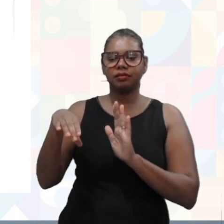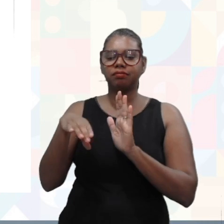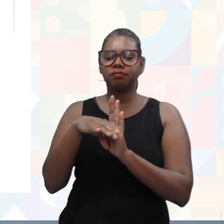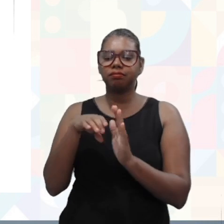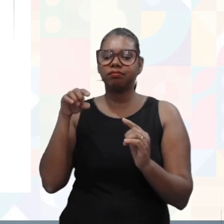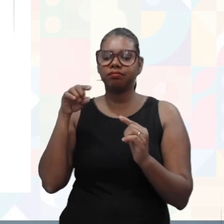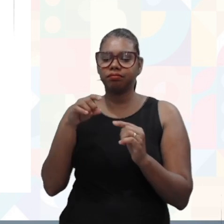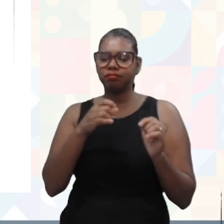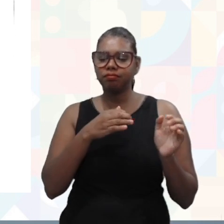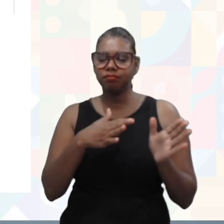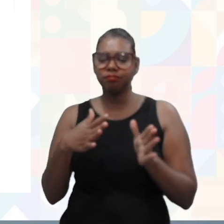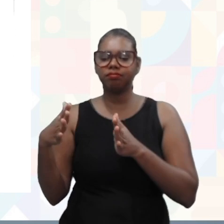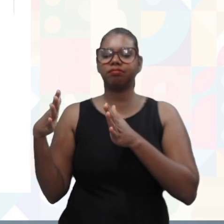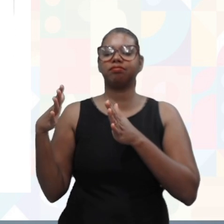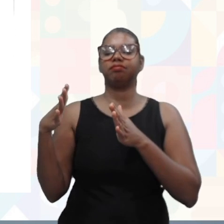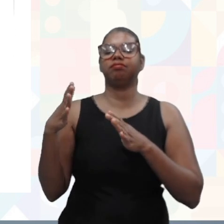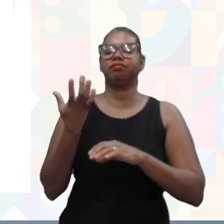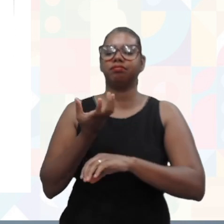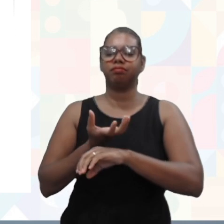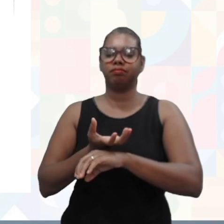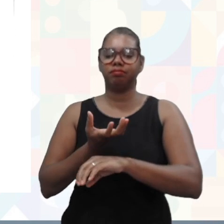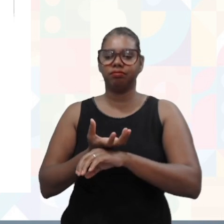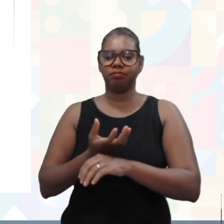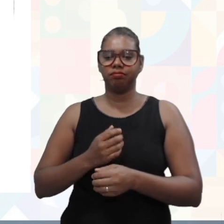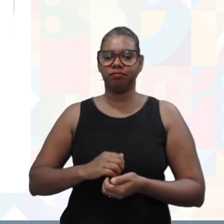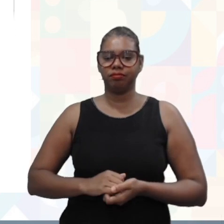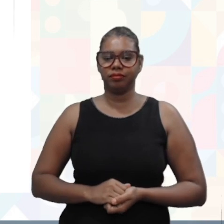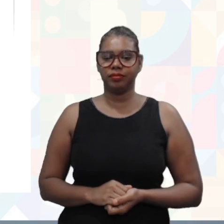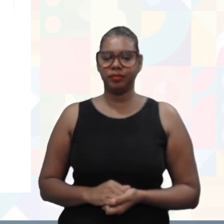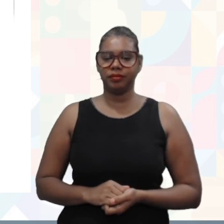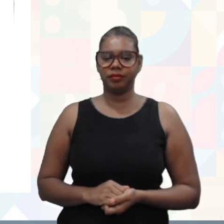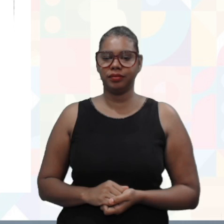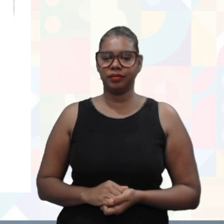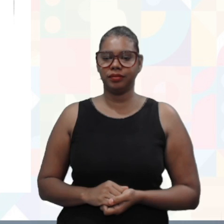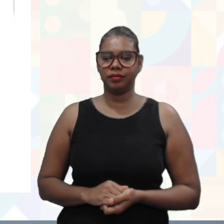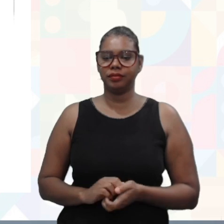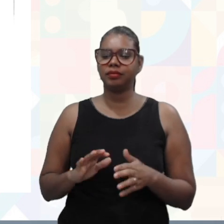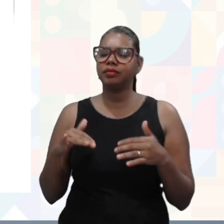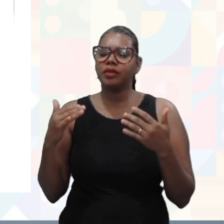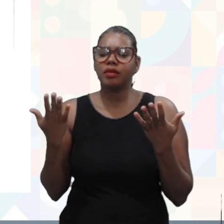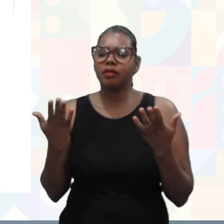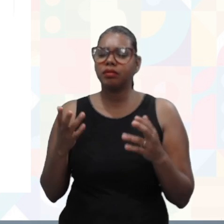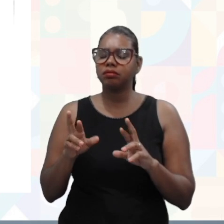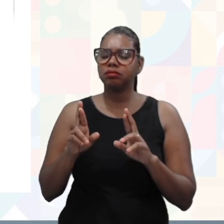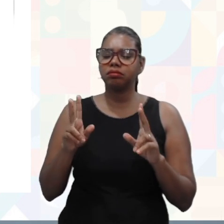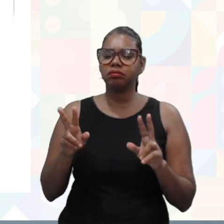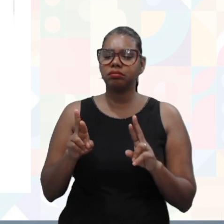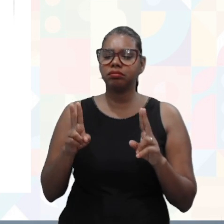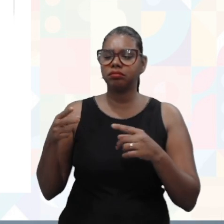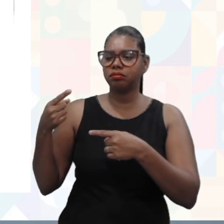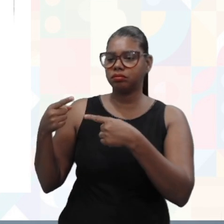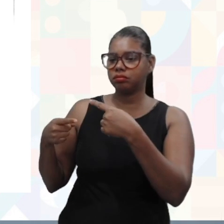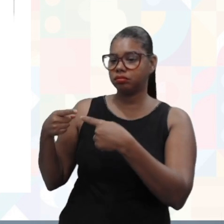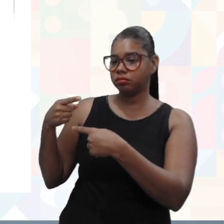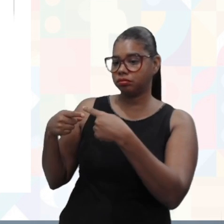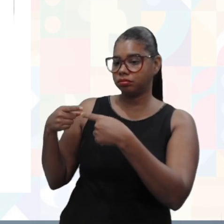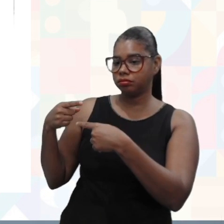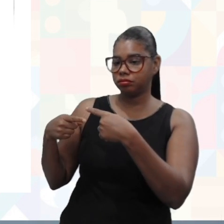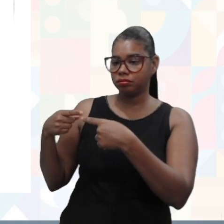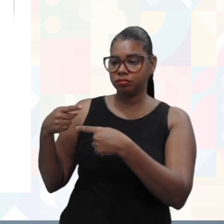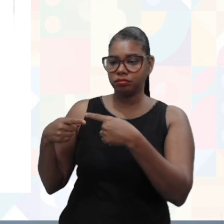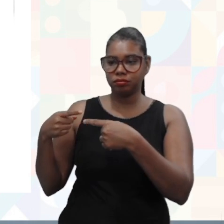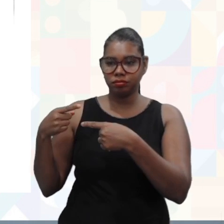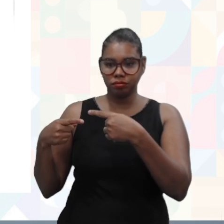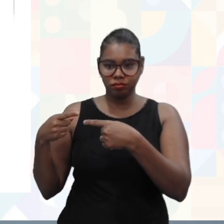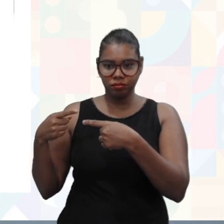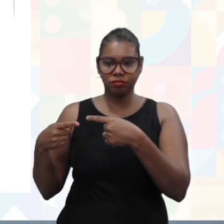vai carregar ao longo da nossa disciplina. Qual a diferença entre política, no maiúsculo